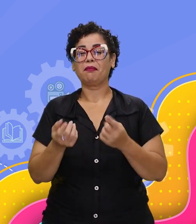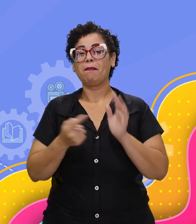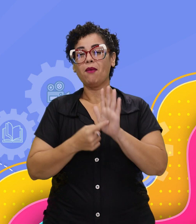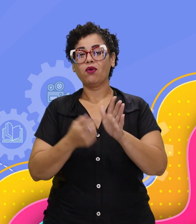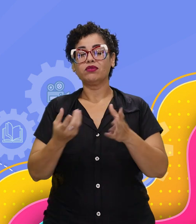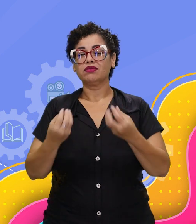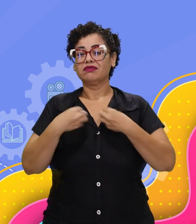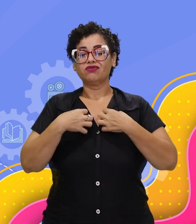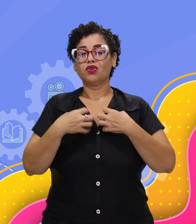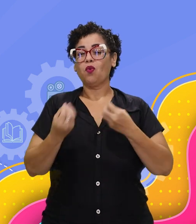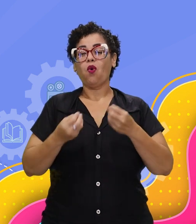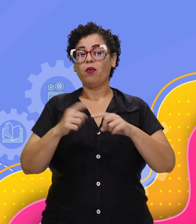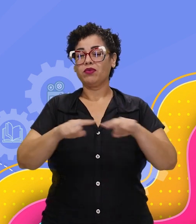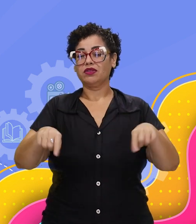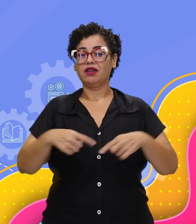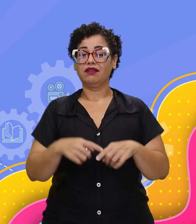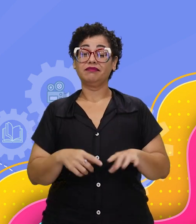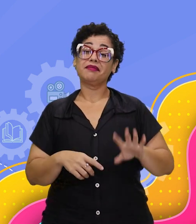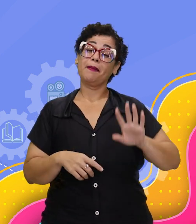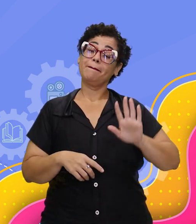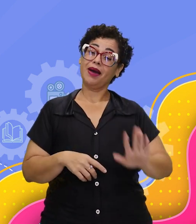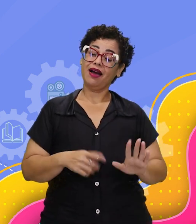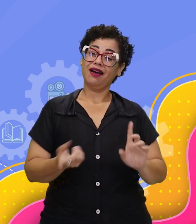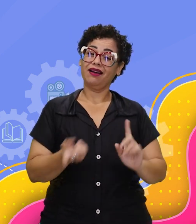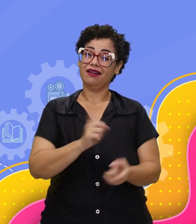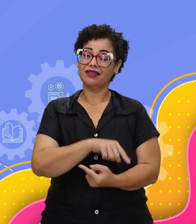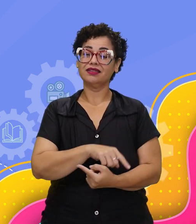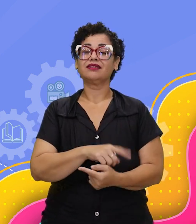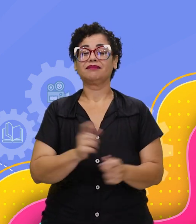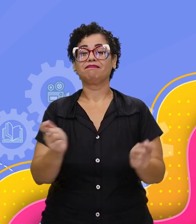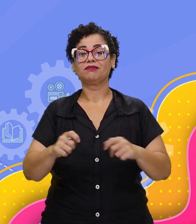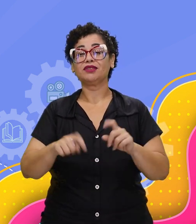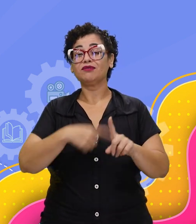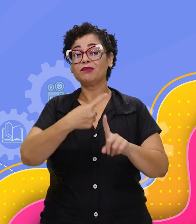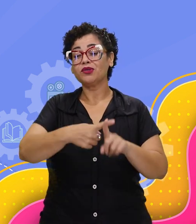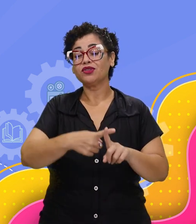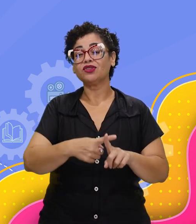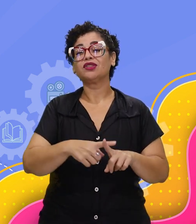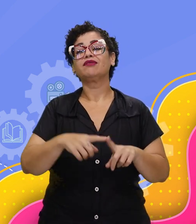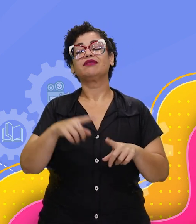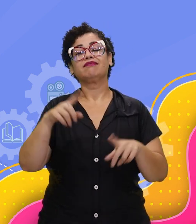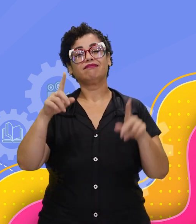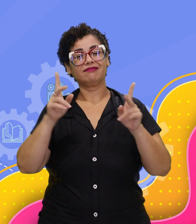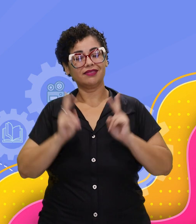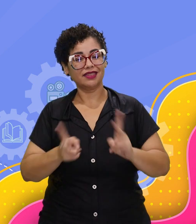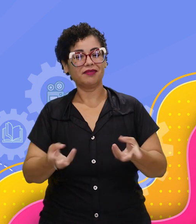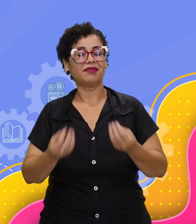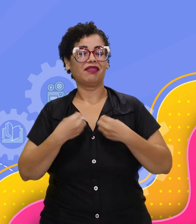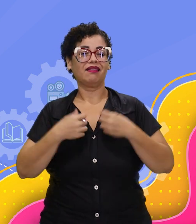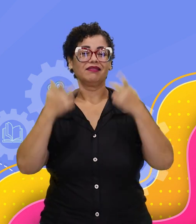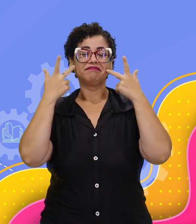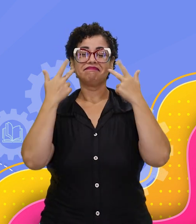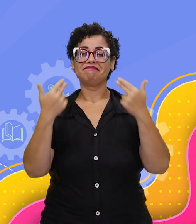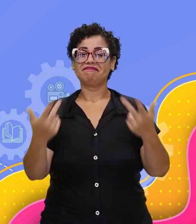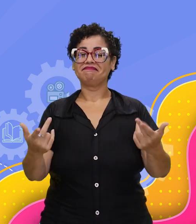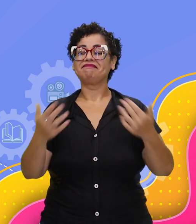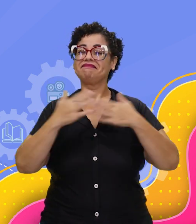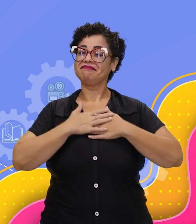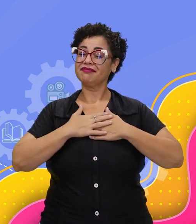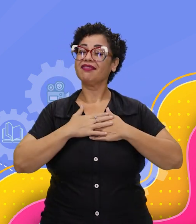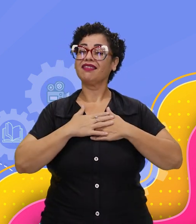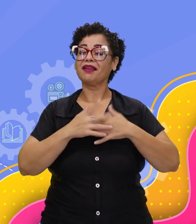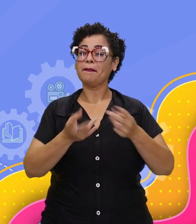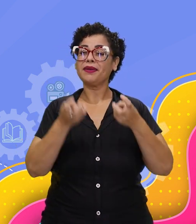nossa atuação em sala de aula. Por outro lado, os pontos positivos é que é sempre muito gratificante